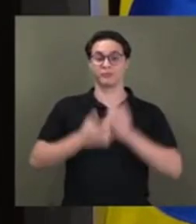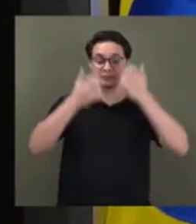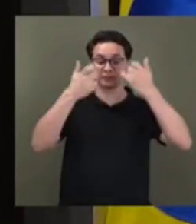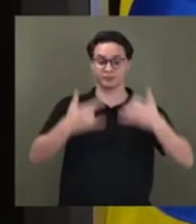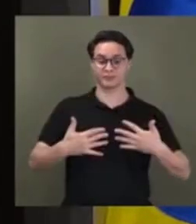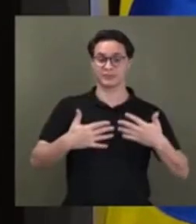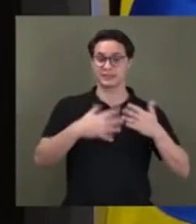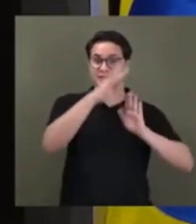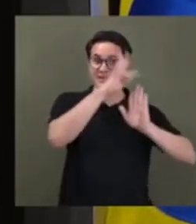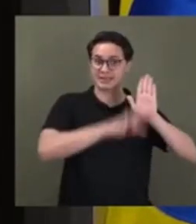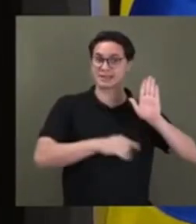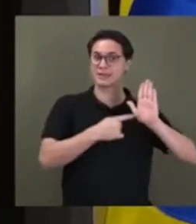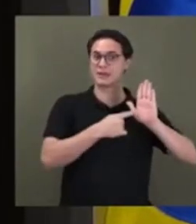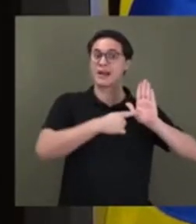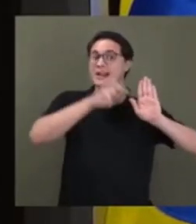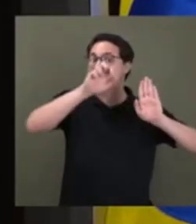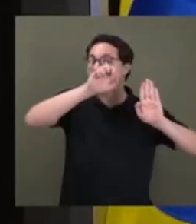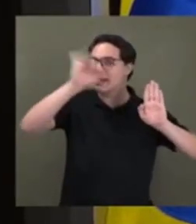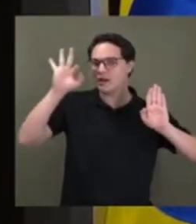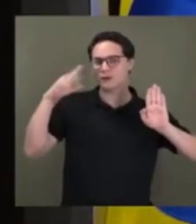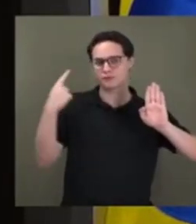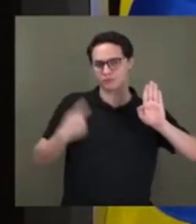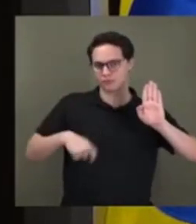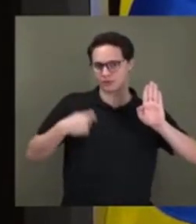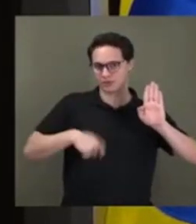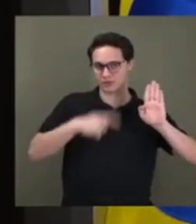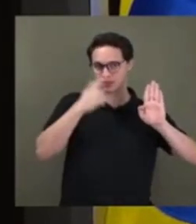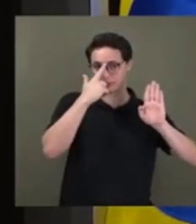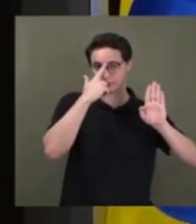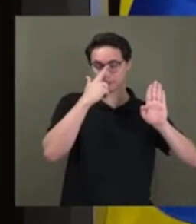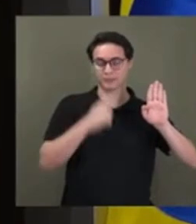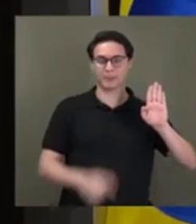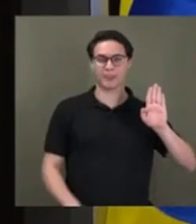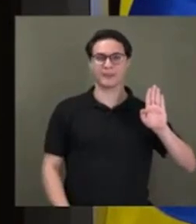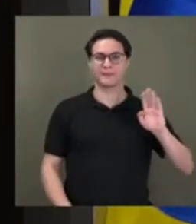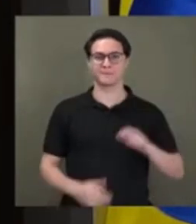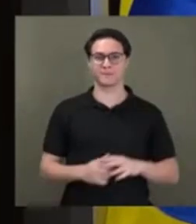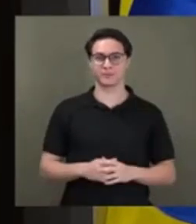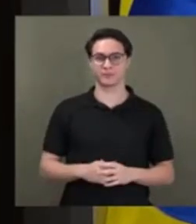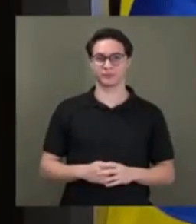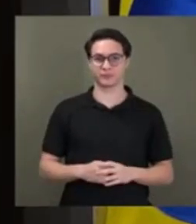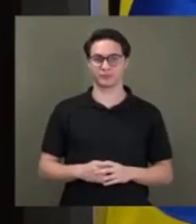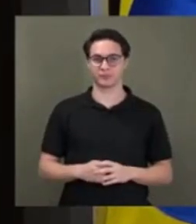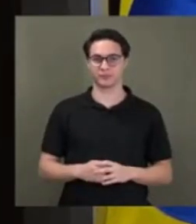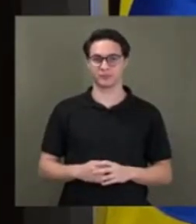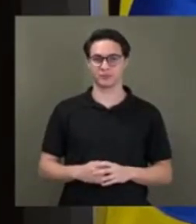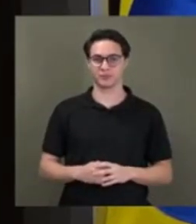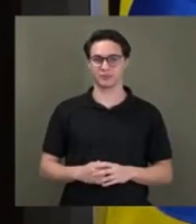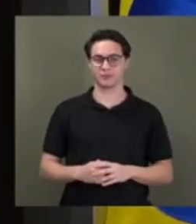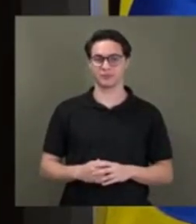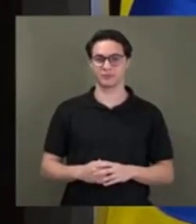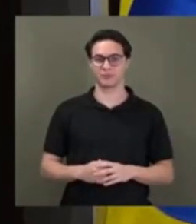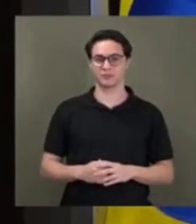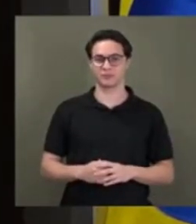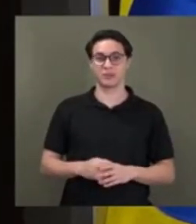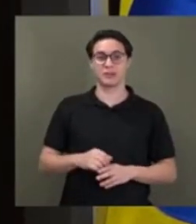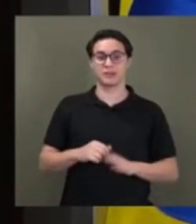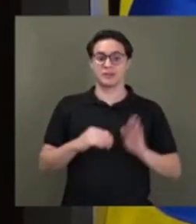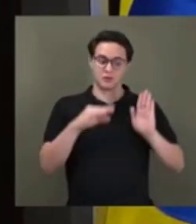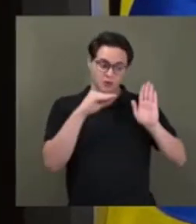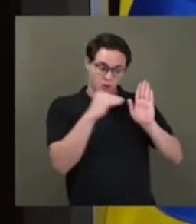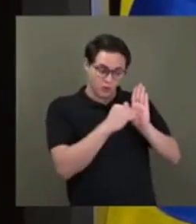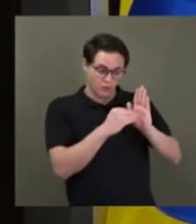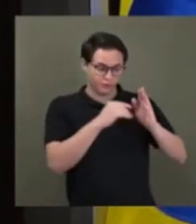texto constitucional que não apenas não há previsão de aposentadoria compulsória como